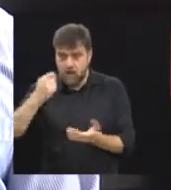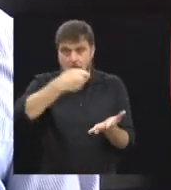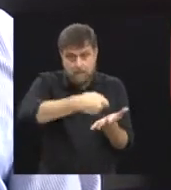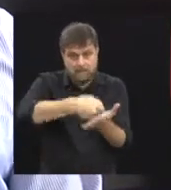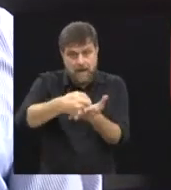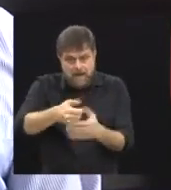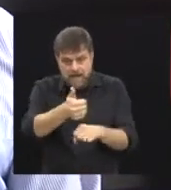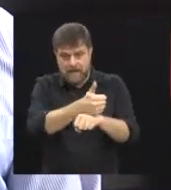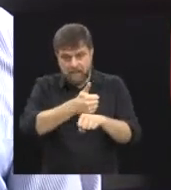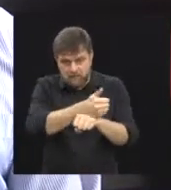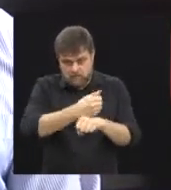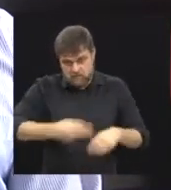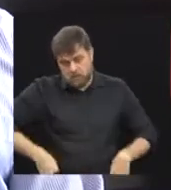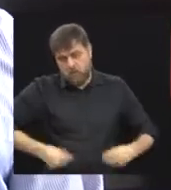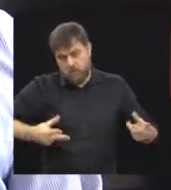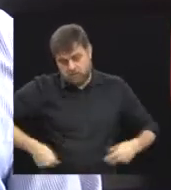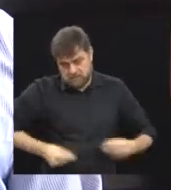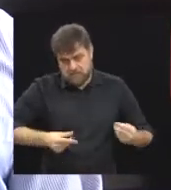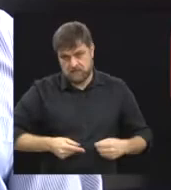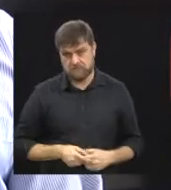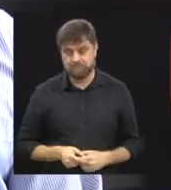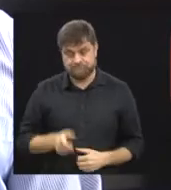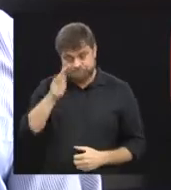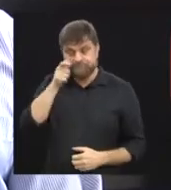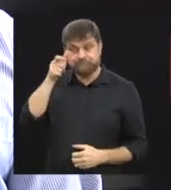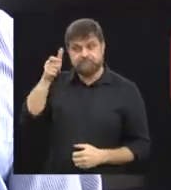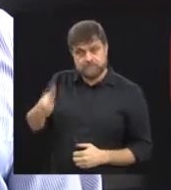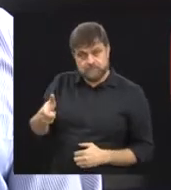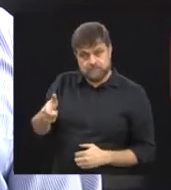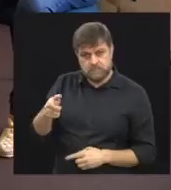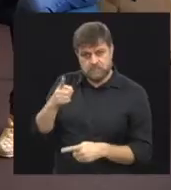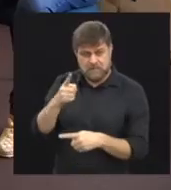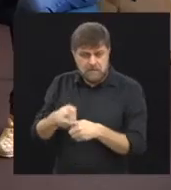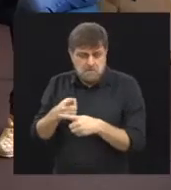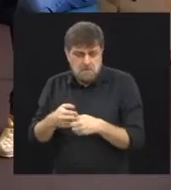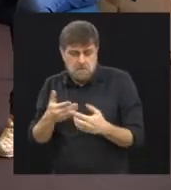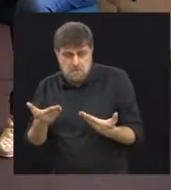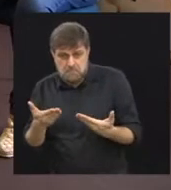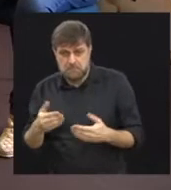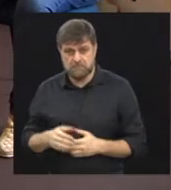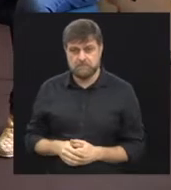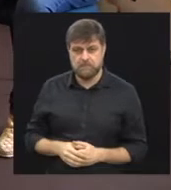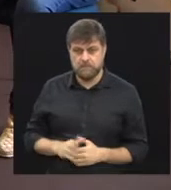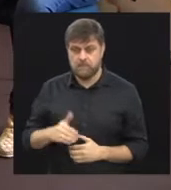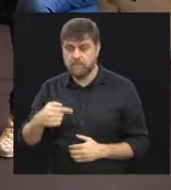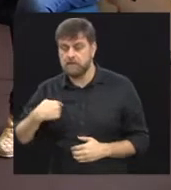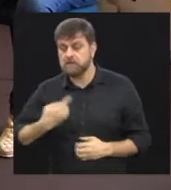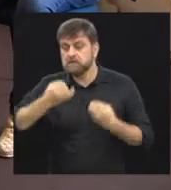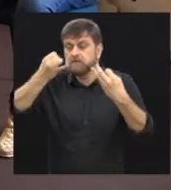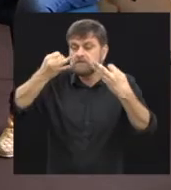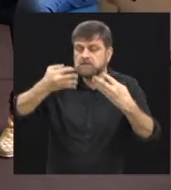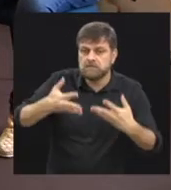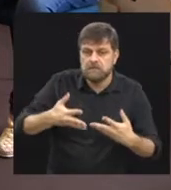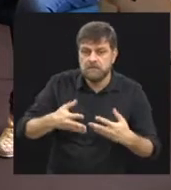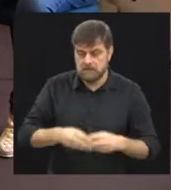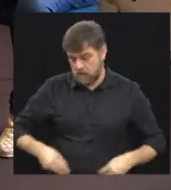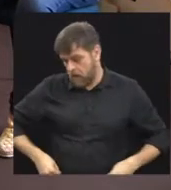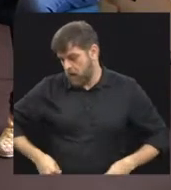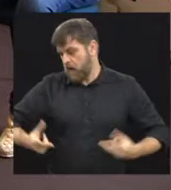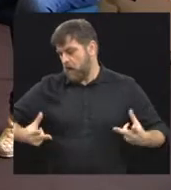despesas. É interessante essa questão porque você aqui, quando a gente fala